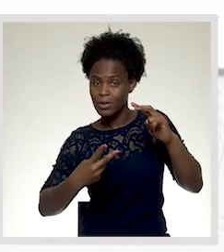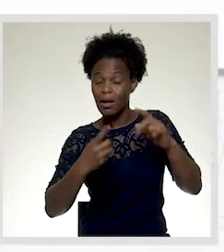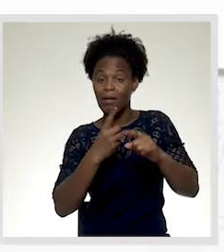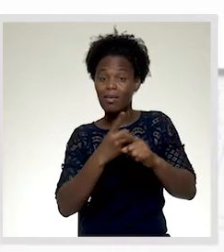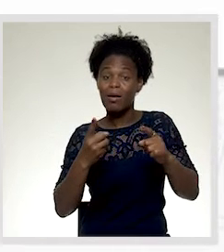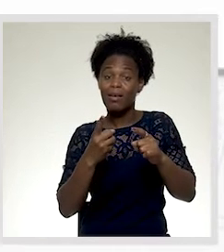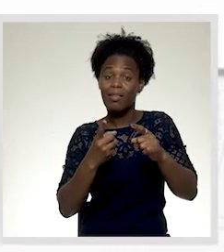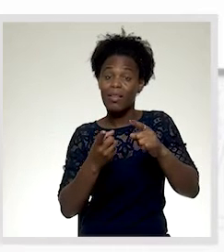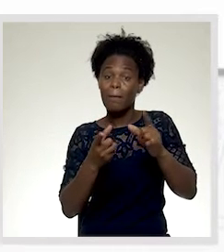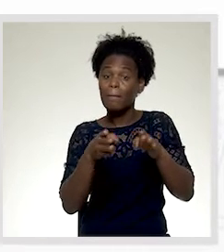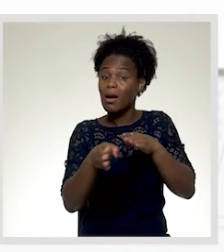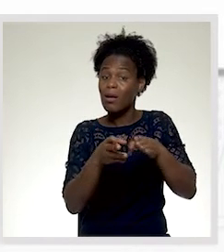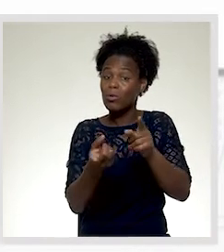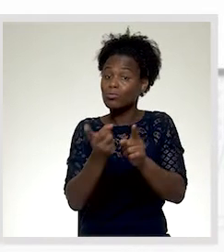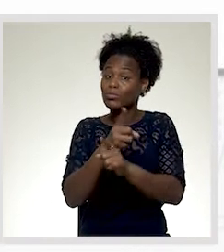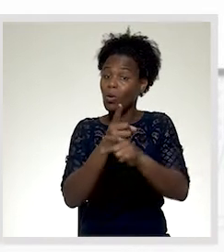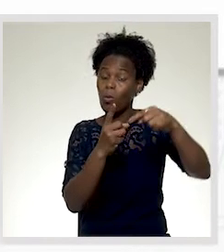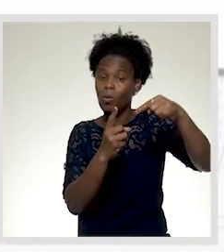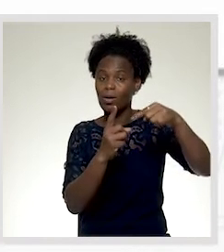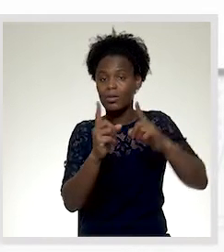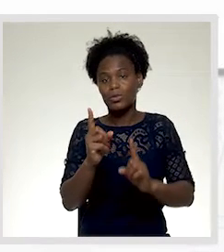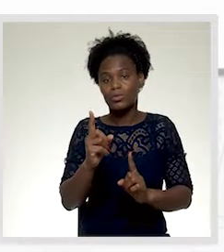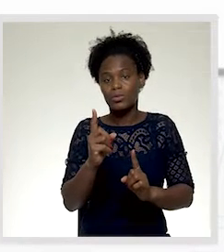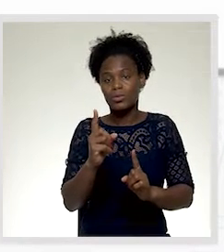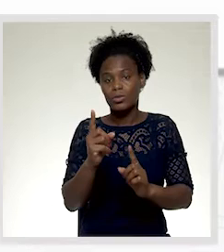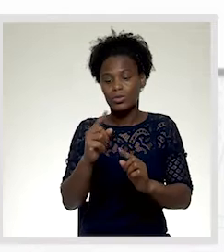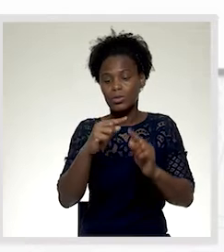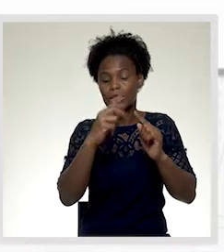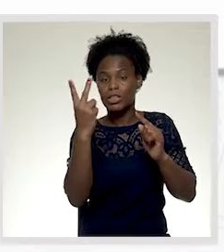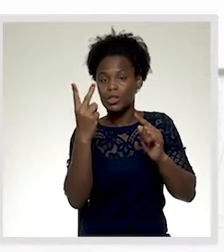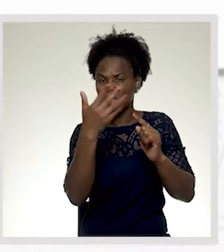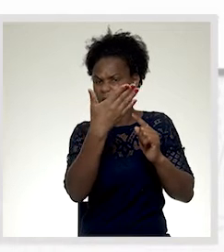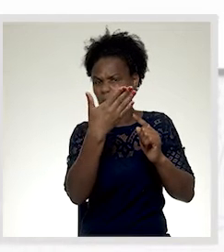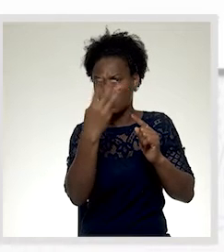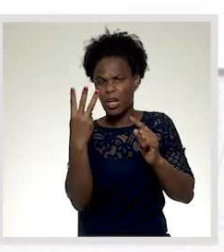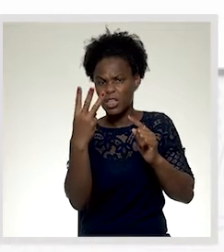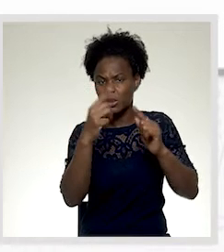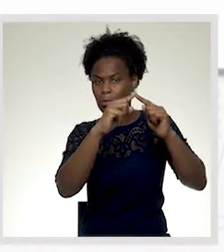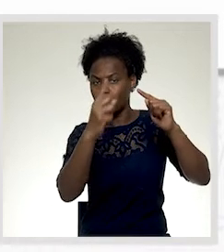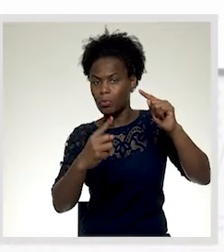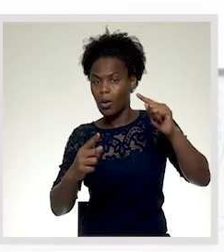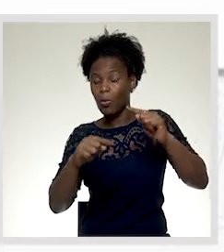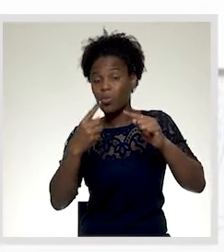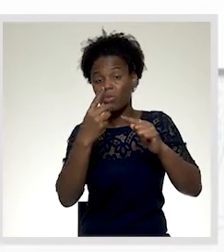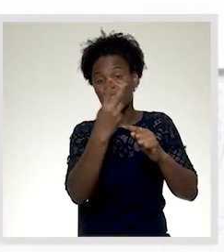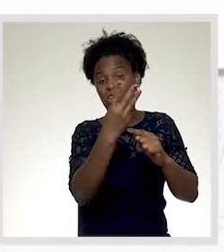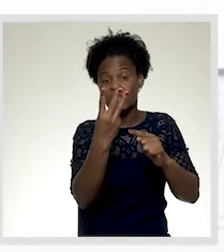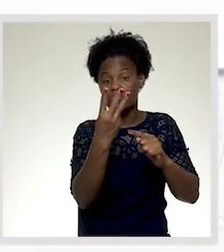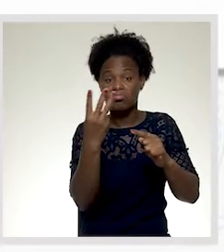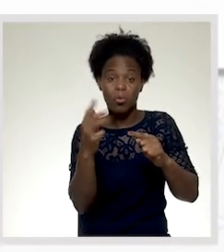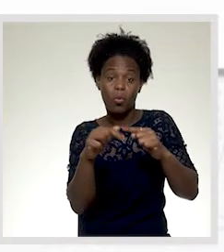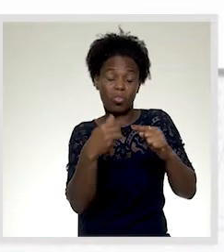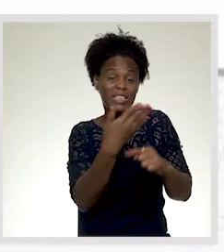estão dispostos em sentido oposto, ou seja, uma está orientada no sentido 5', 3', e a outra está orientada no